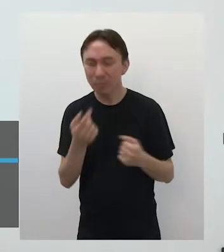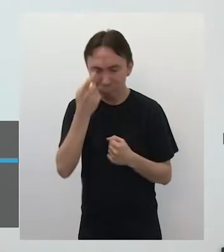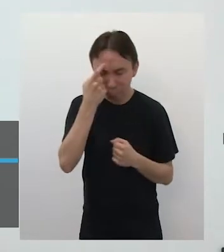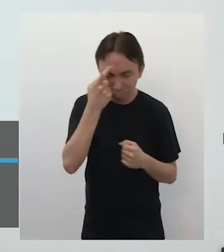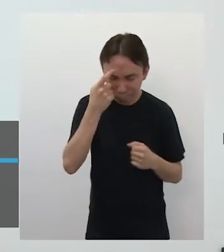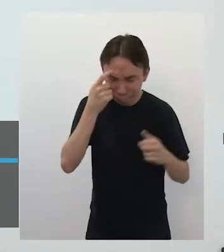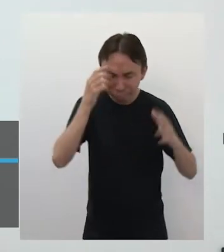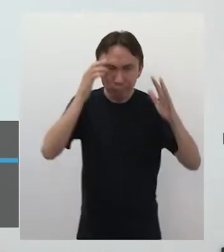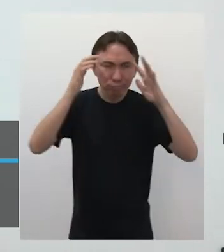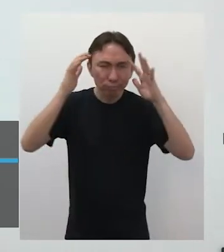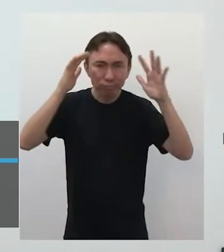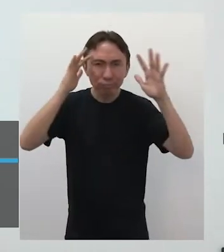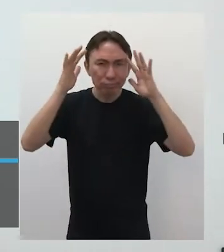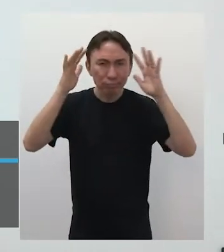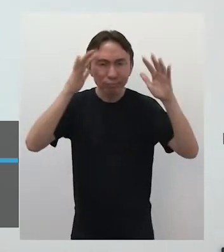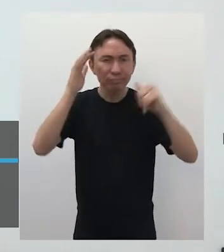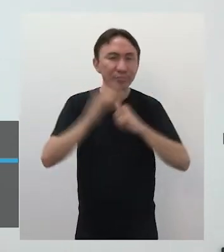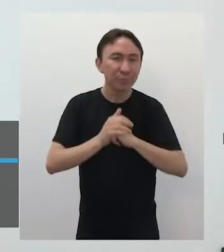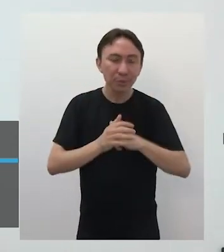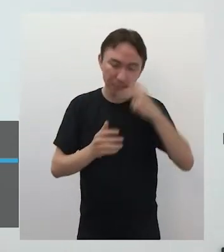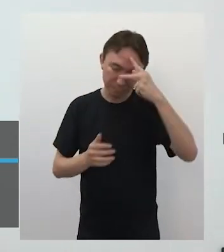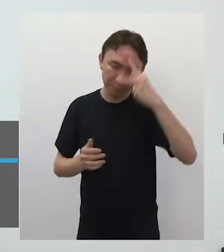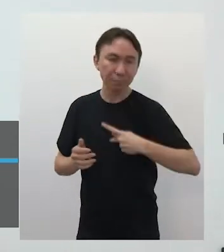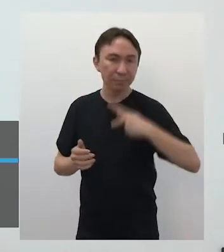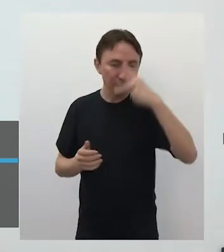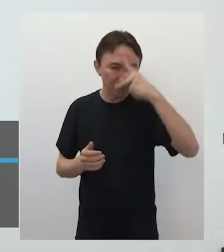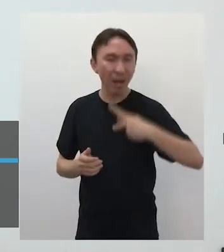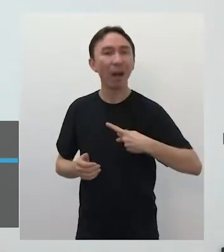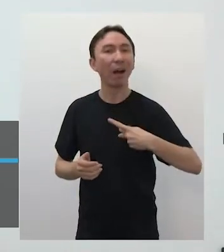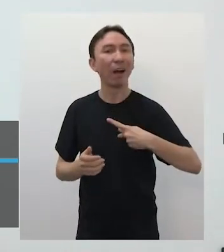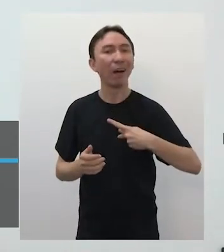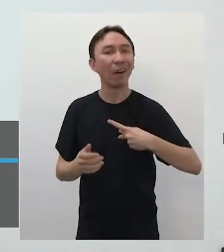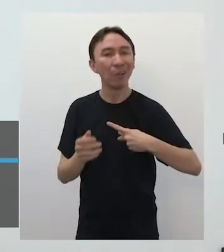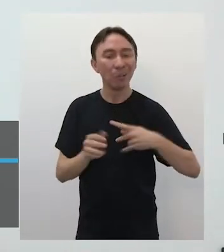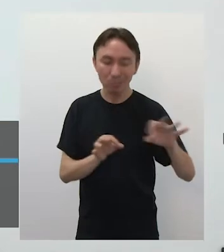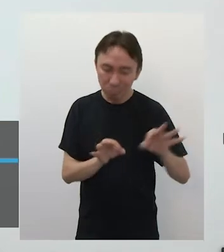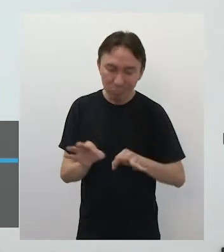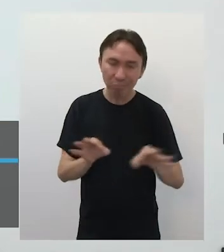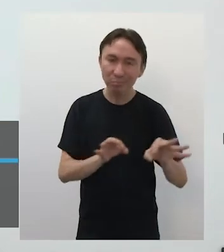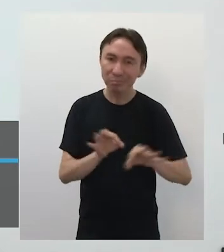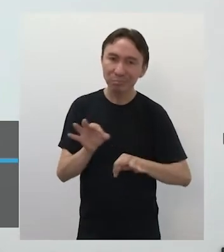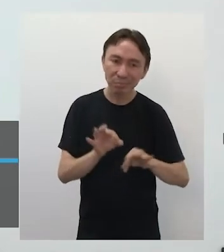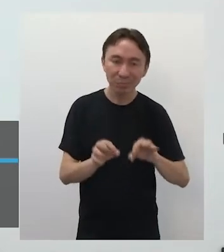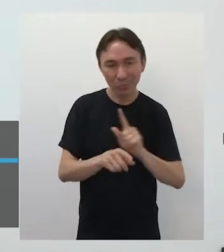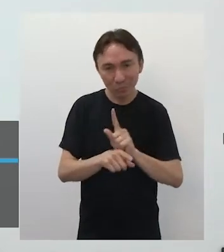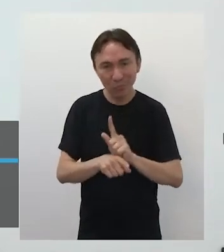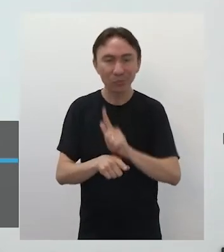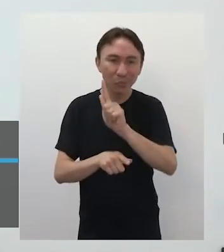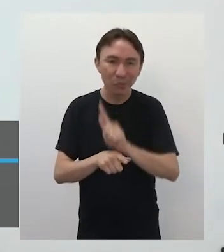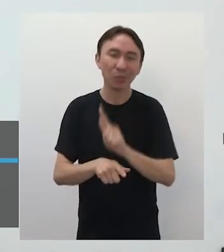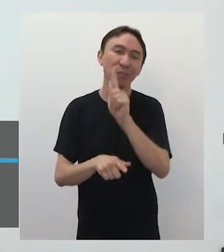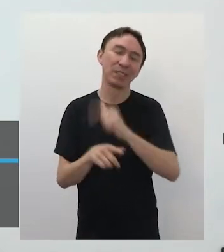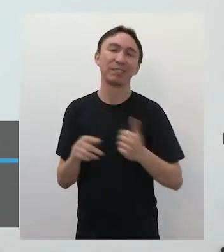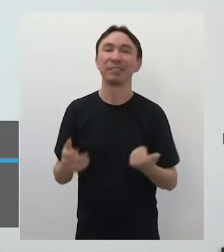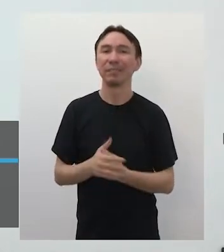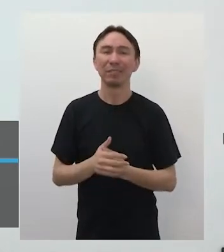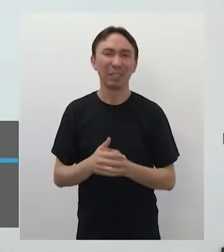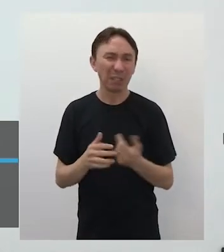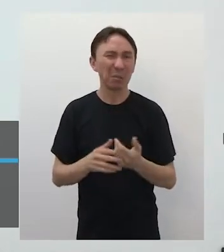tenho 10 folhas, a Ana foi falando, né? Mas, na verdade, assim, é um pouquinho de tudo mesmo.